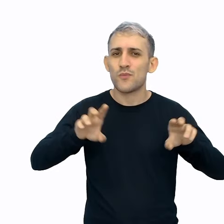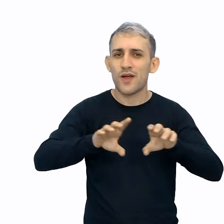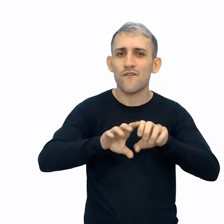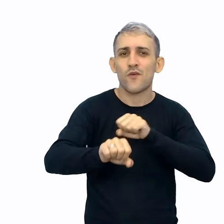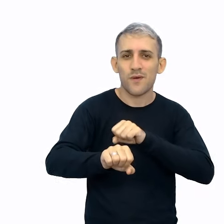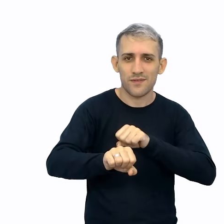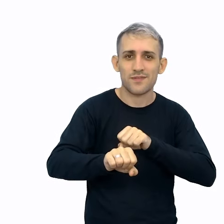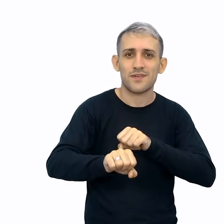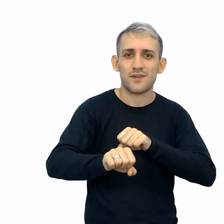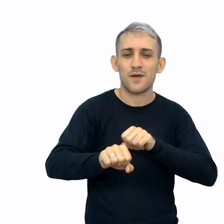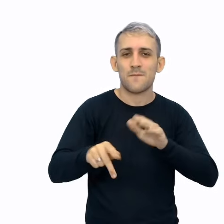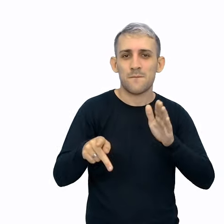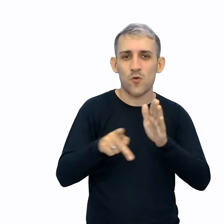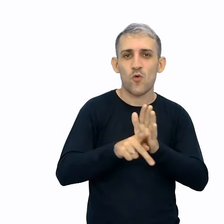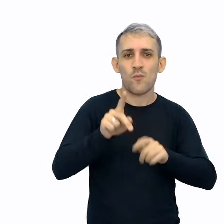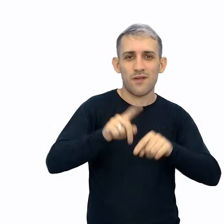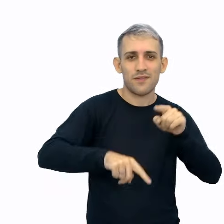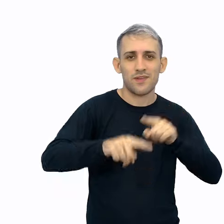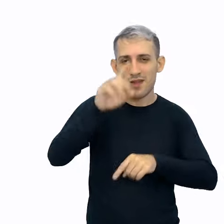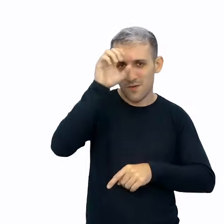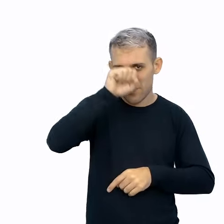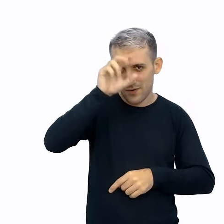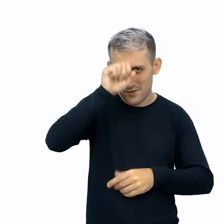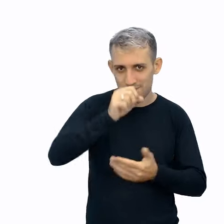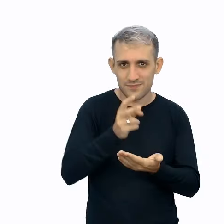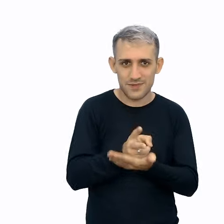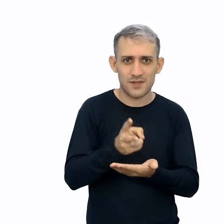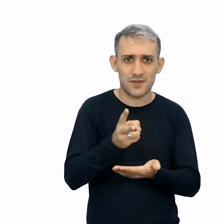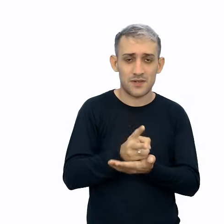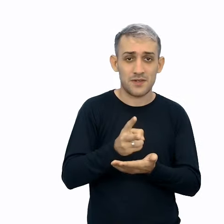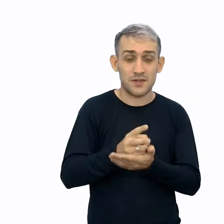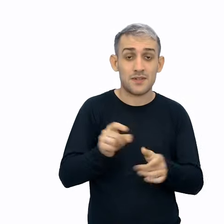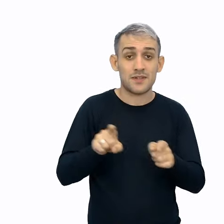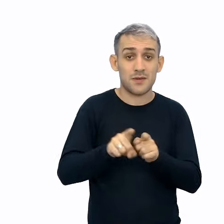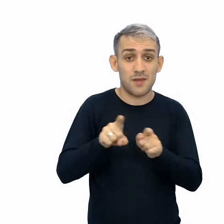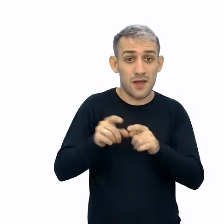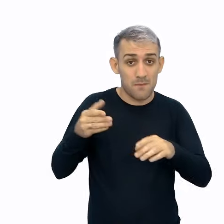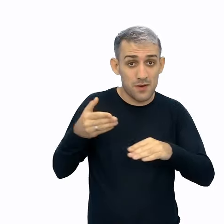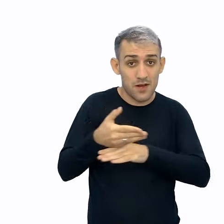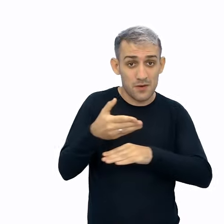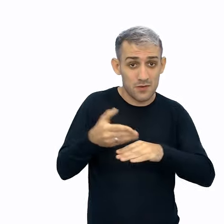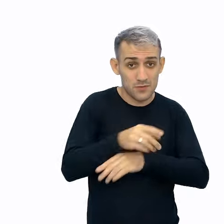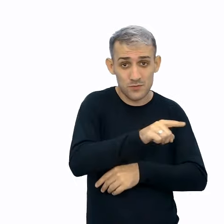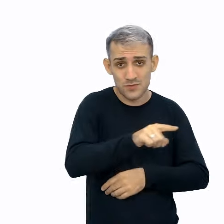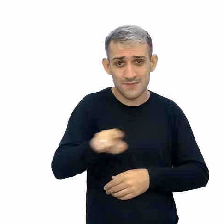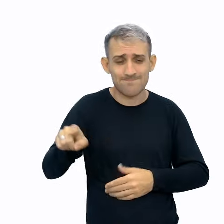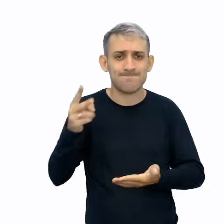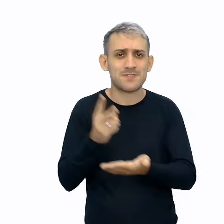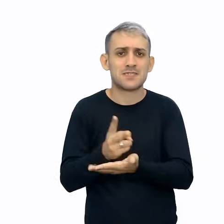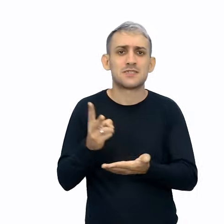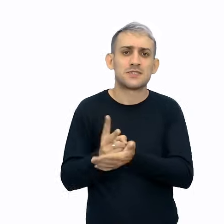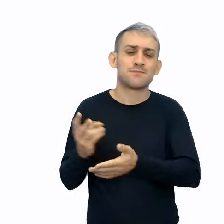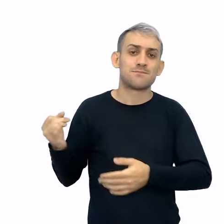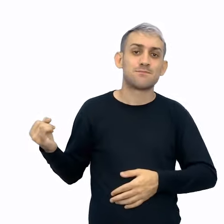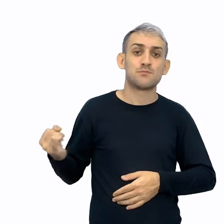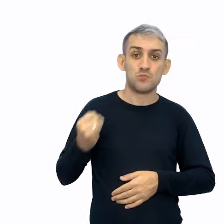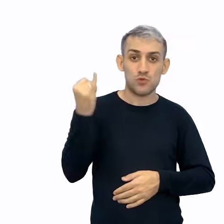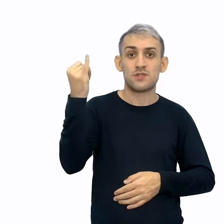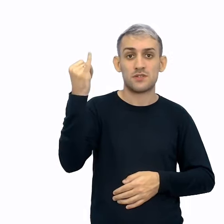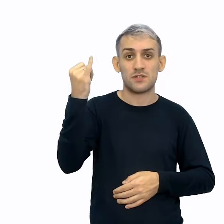e desse material aprender sempre a participação de vocês é sempre muito importante